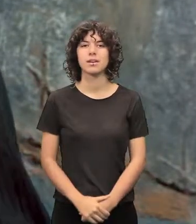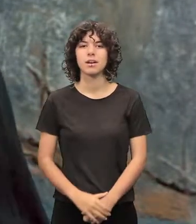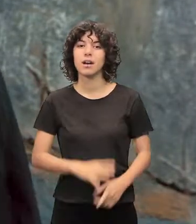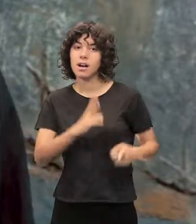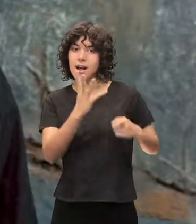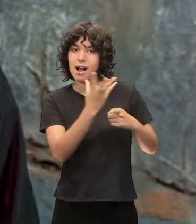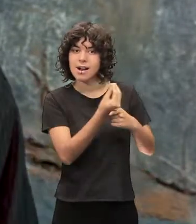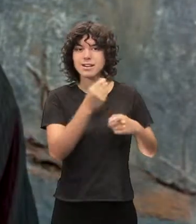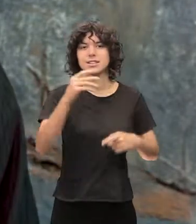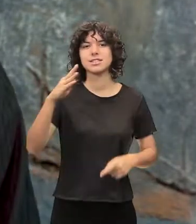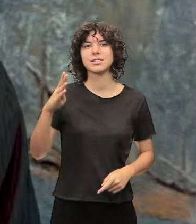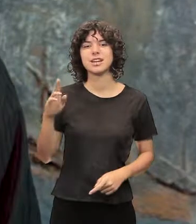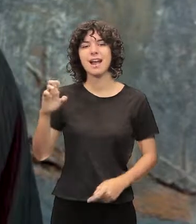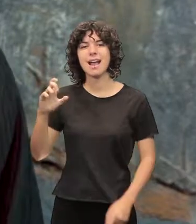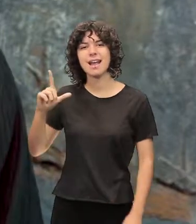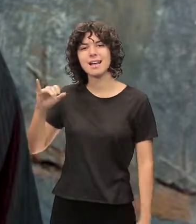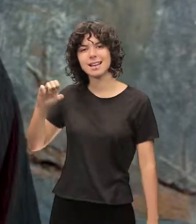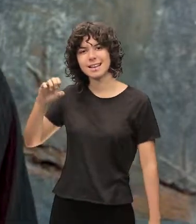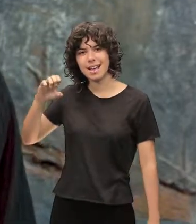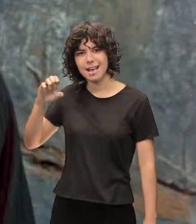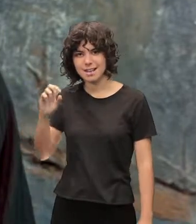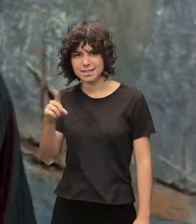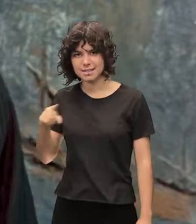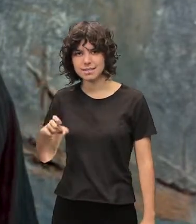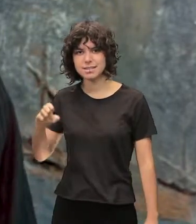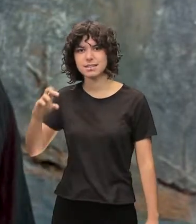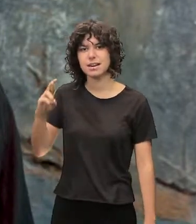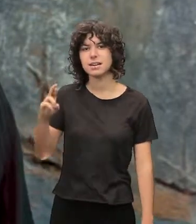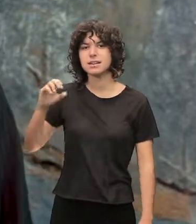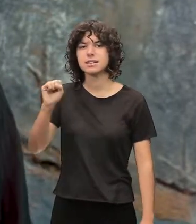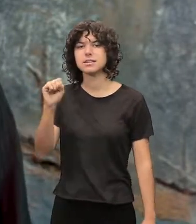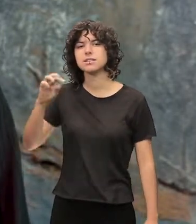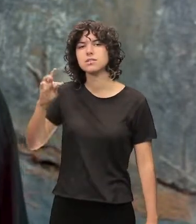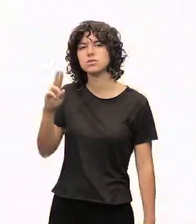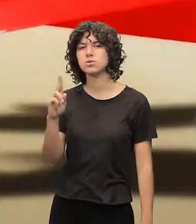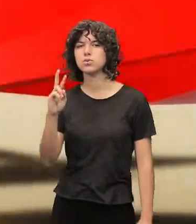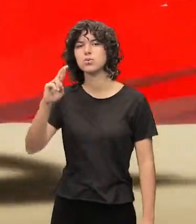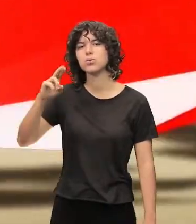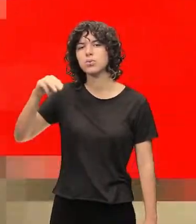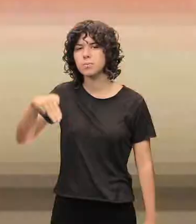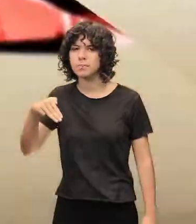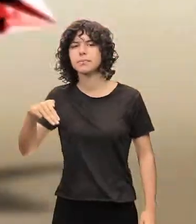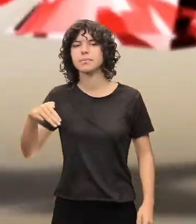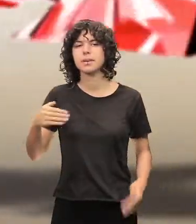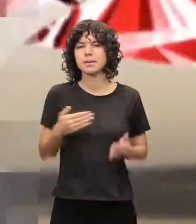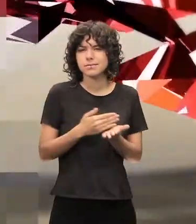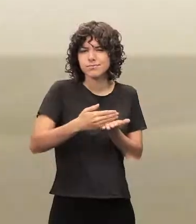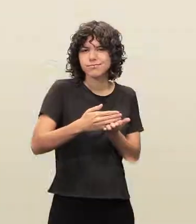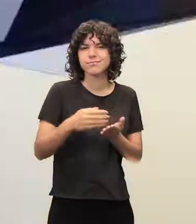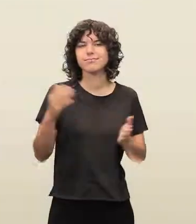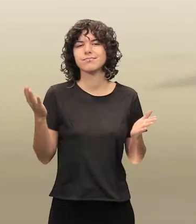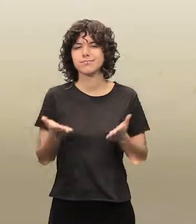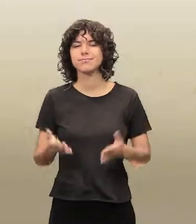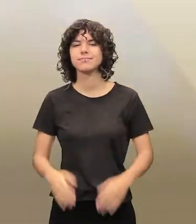obra do brasiliense Eliezer Sturm no nosso cenário, iniciamos o programa de hoje.